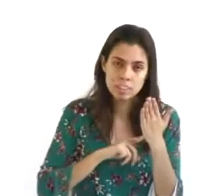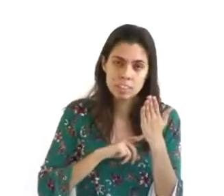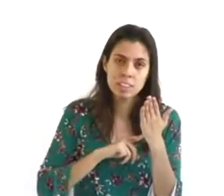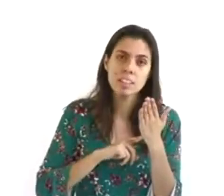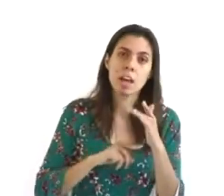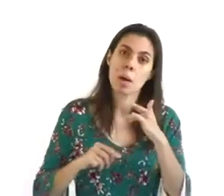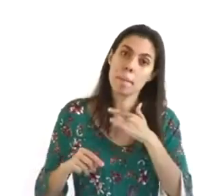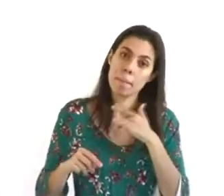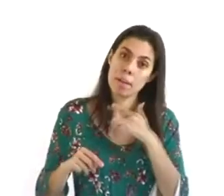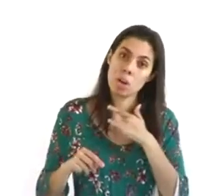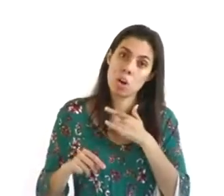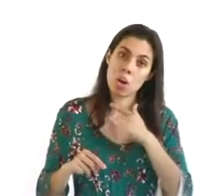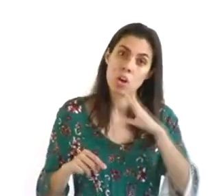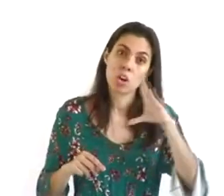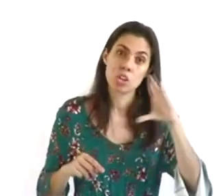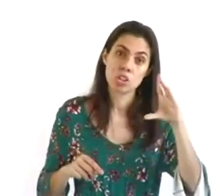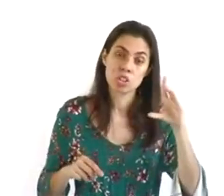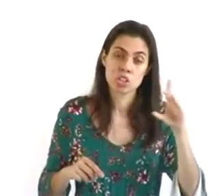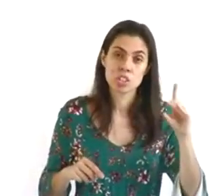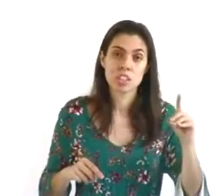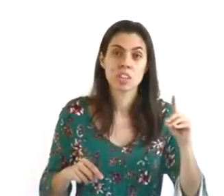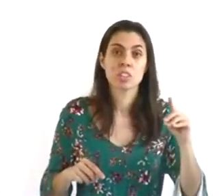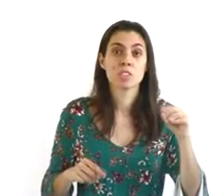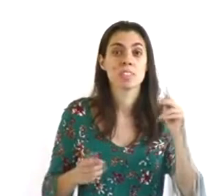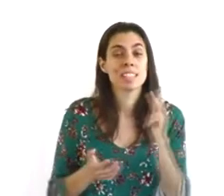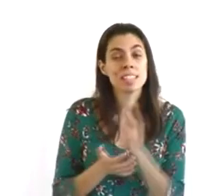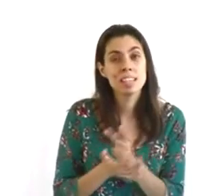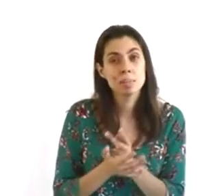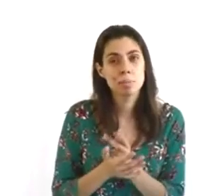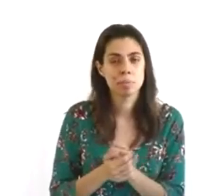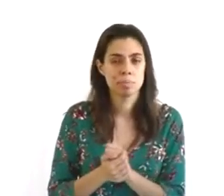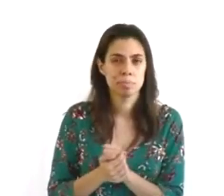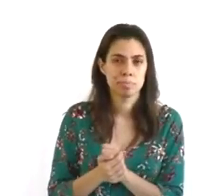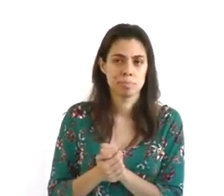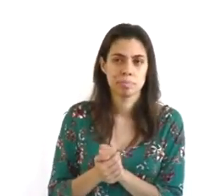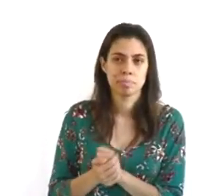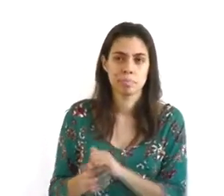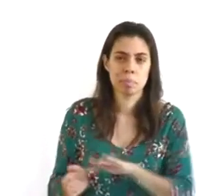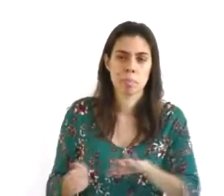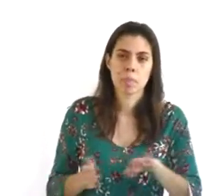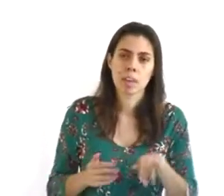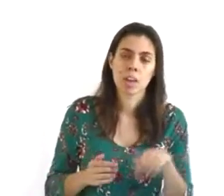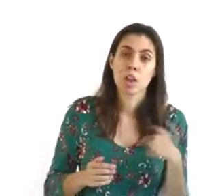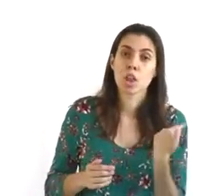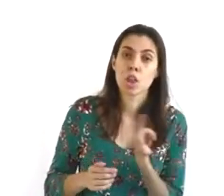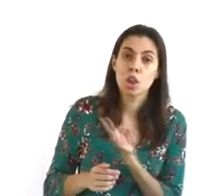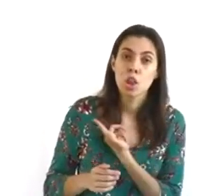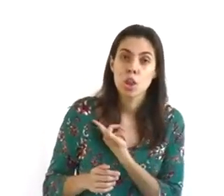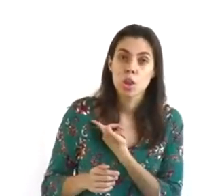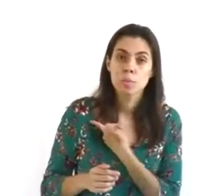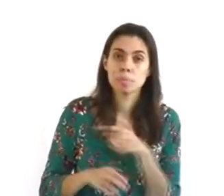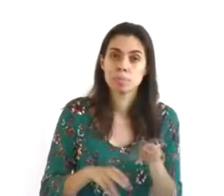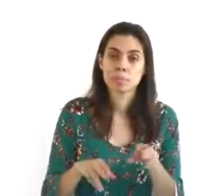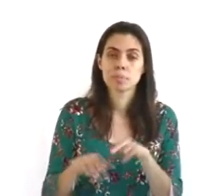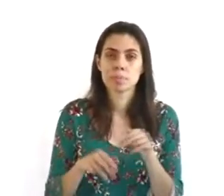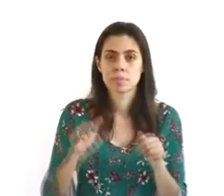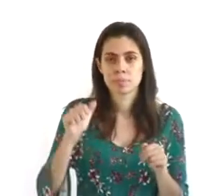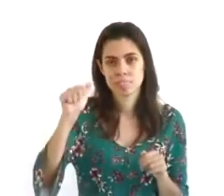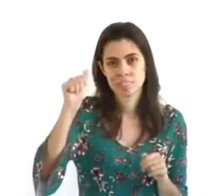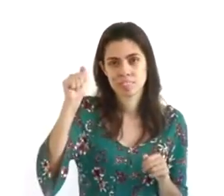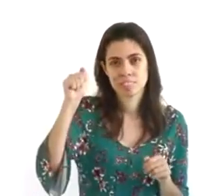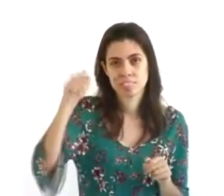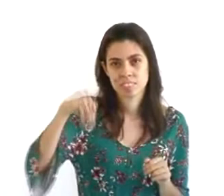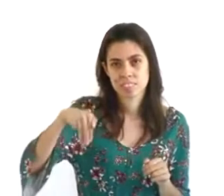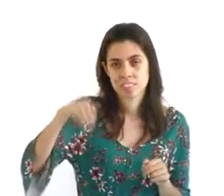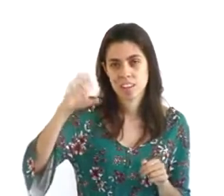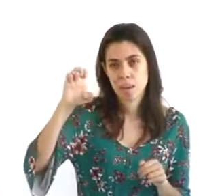Permitam-me referir a uma querida irmã anciã da nossa igreja, a nossa querida irmã Amélia. A irmã Amélia manda toda semana mensagem para